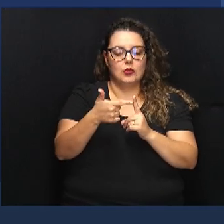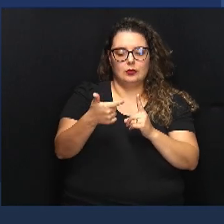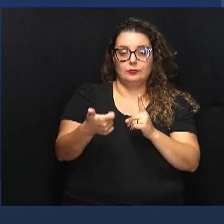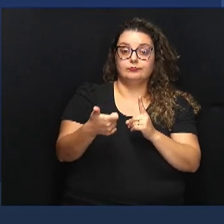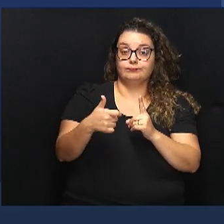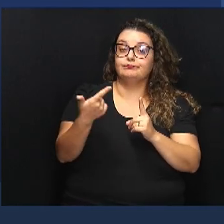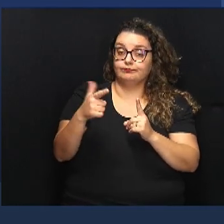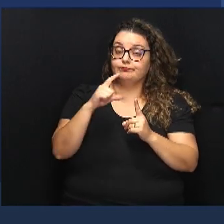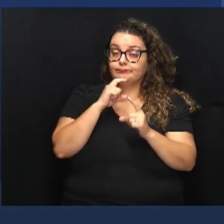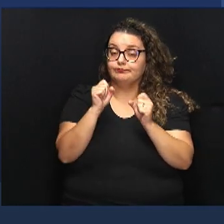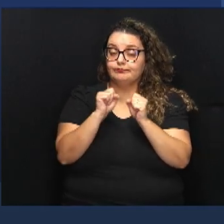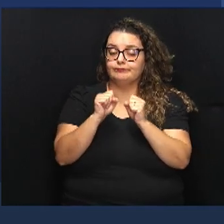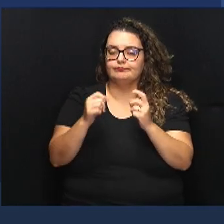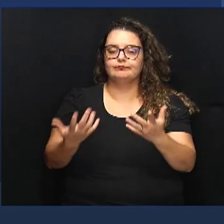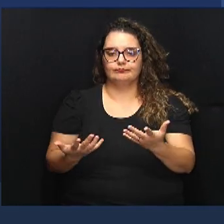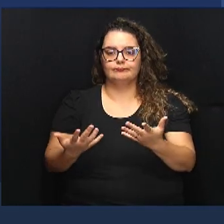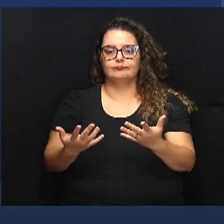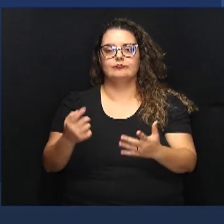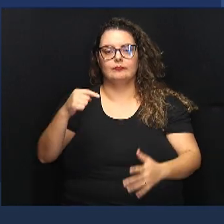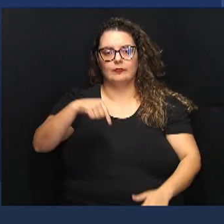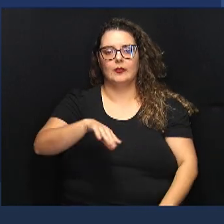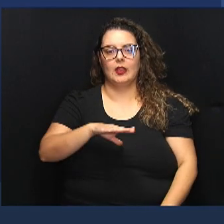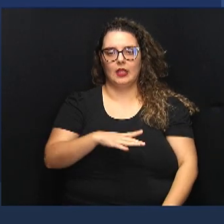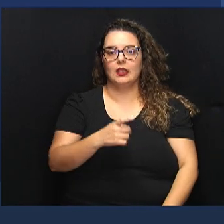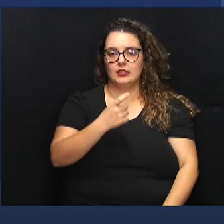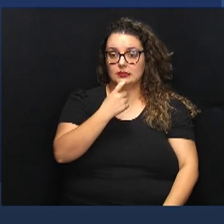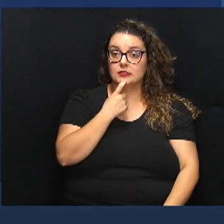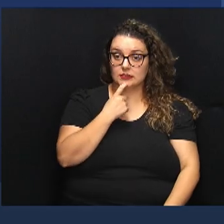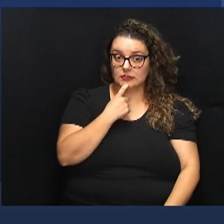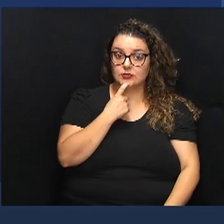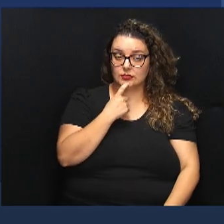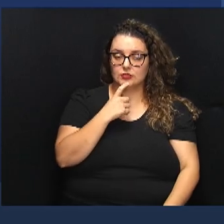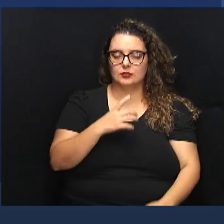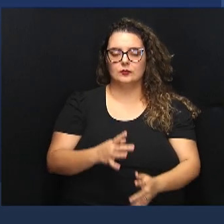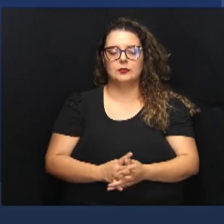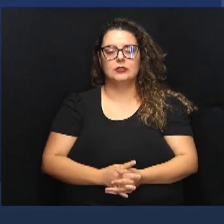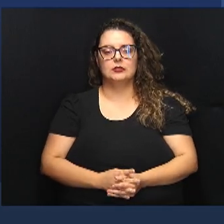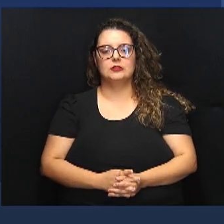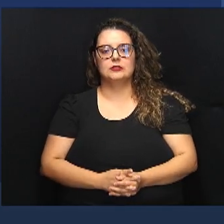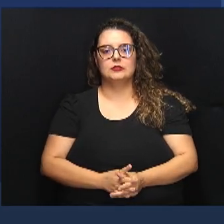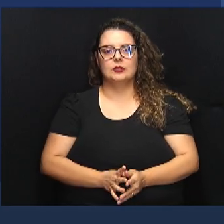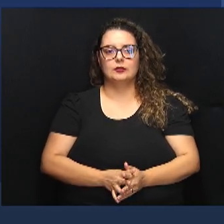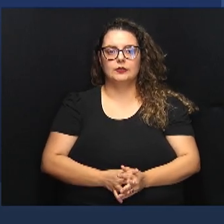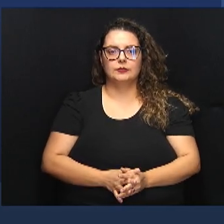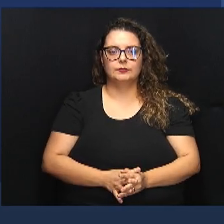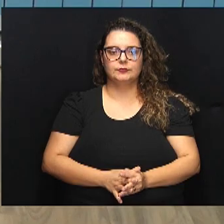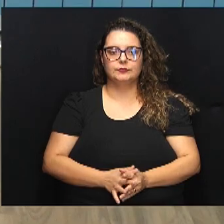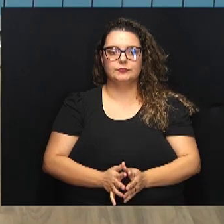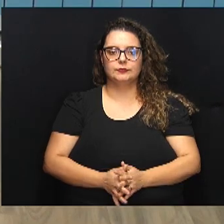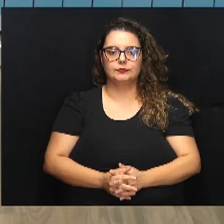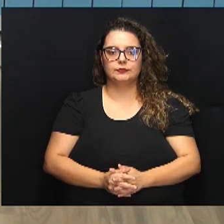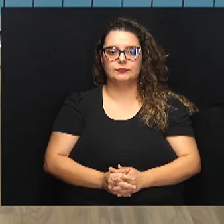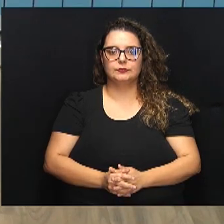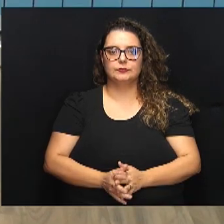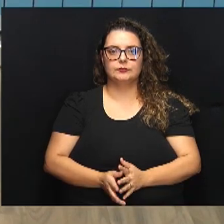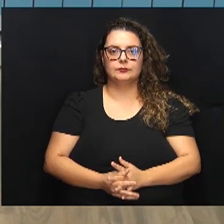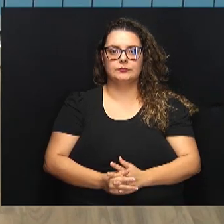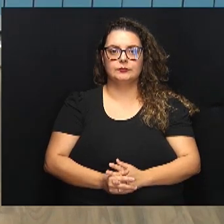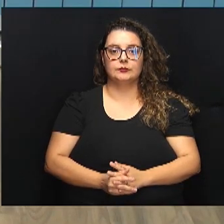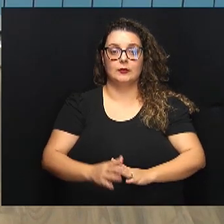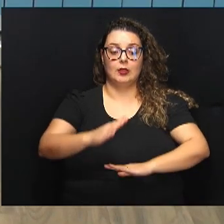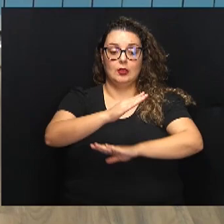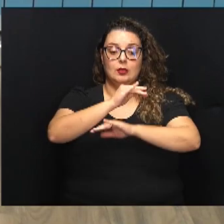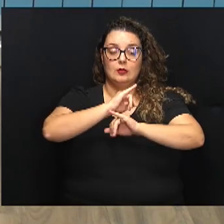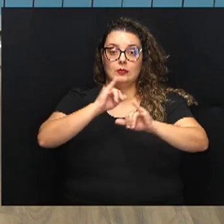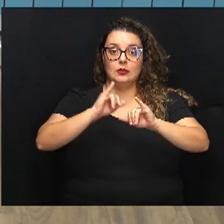frio, viu? Com máxima de 21 aqui para a cidade de Campinas. O Jornal